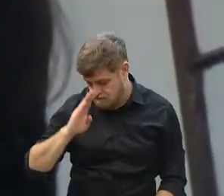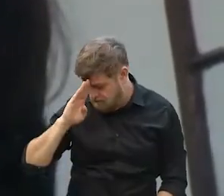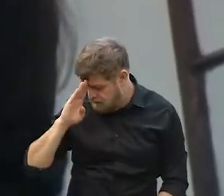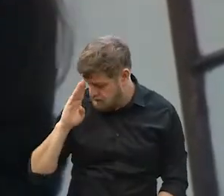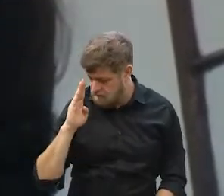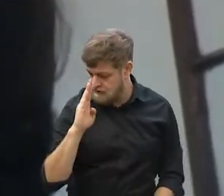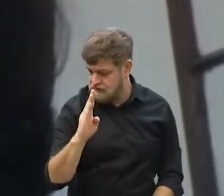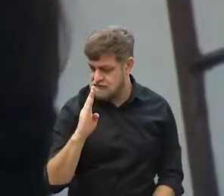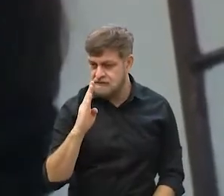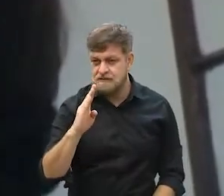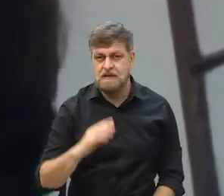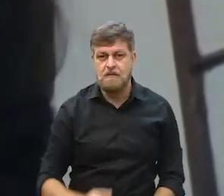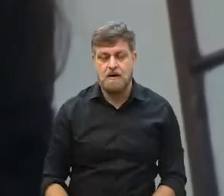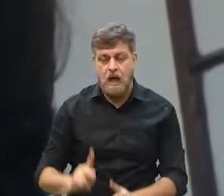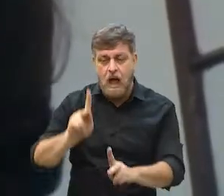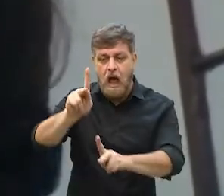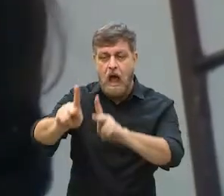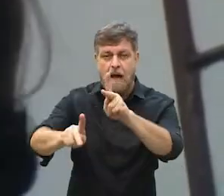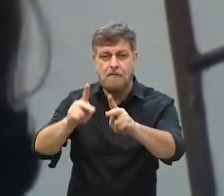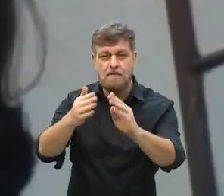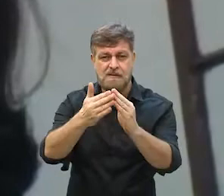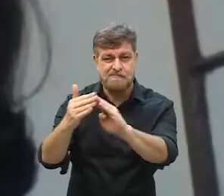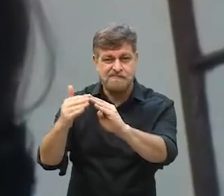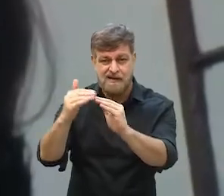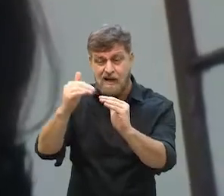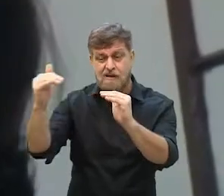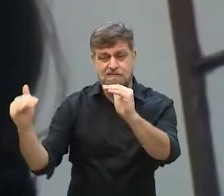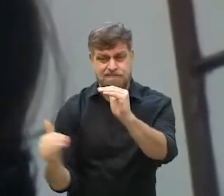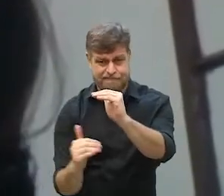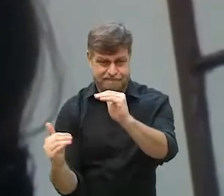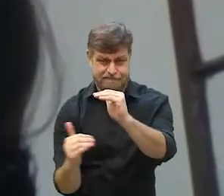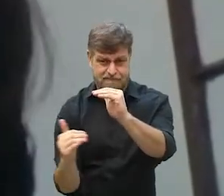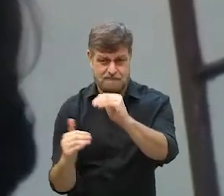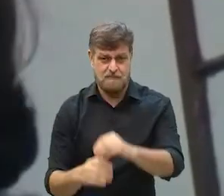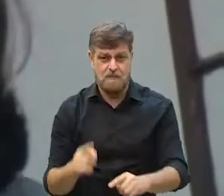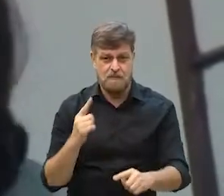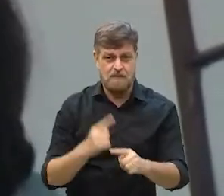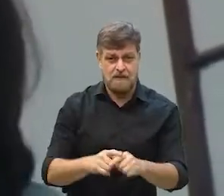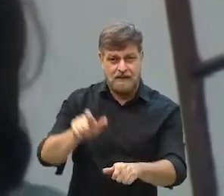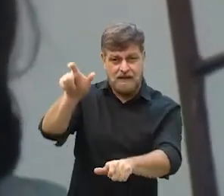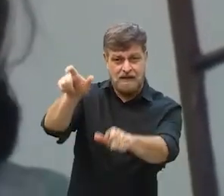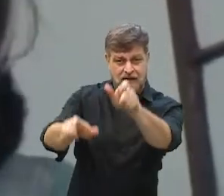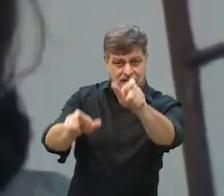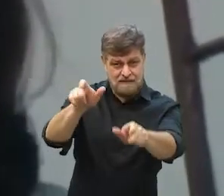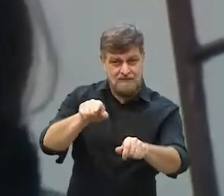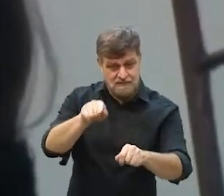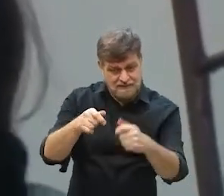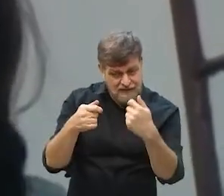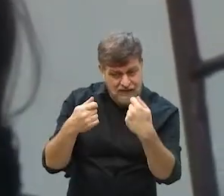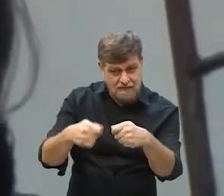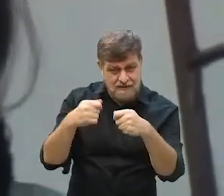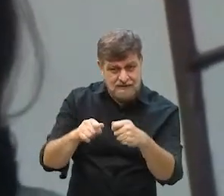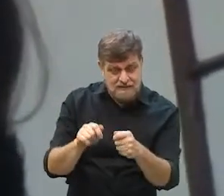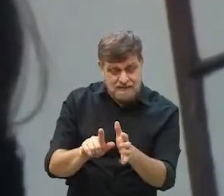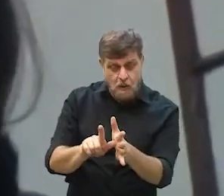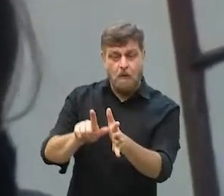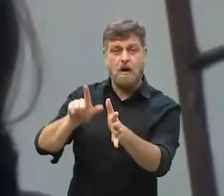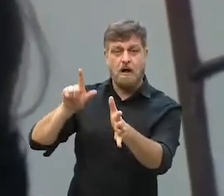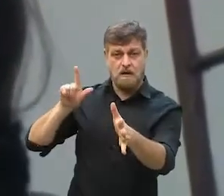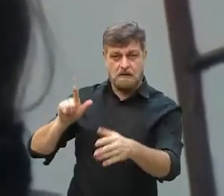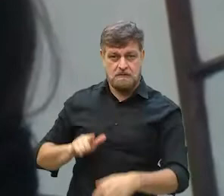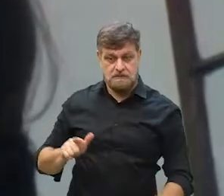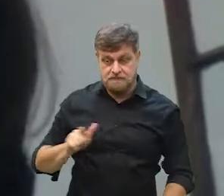principalmente na condição da população em situação de vulnerabilidade, né? Porque essas pessoas, elas precisam, antes de tudo,